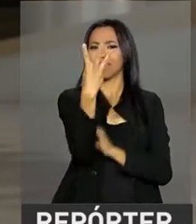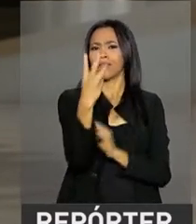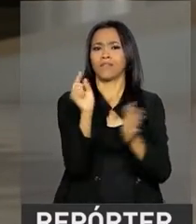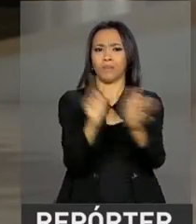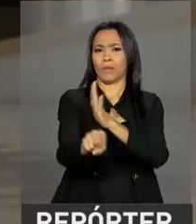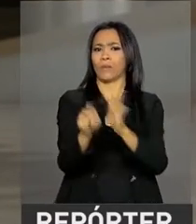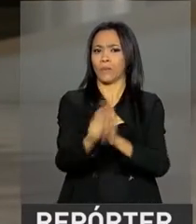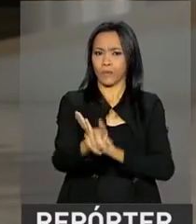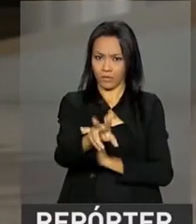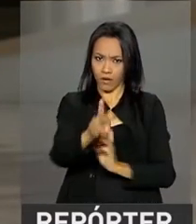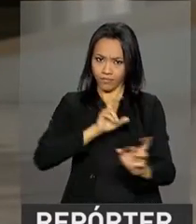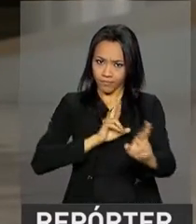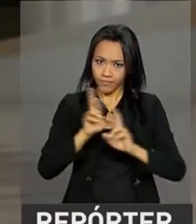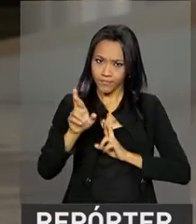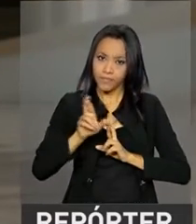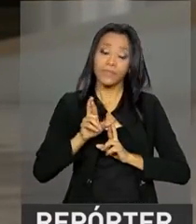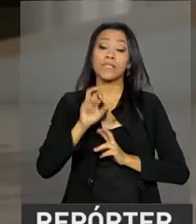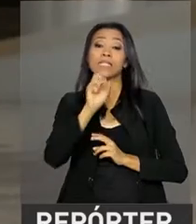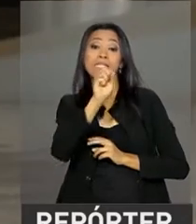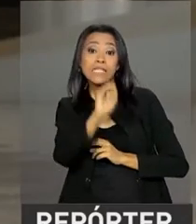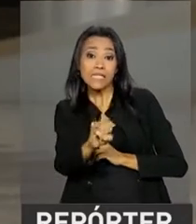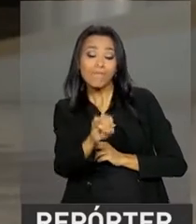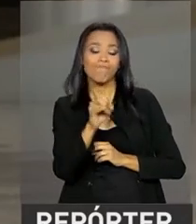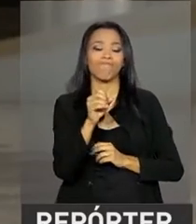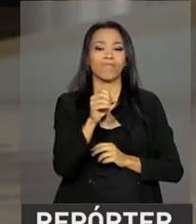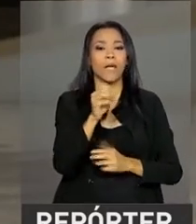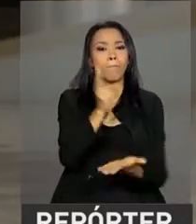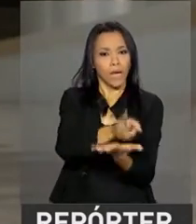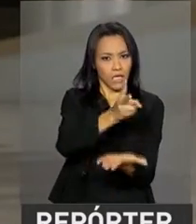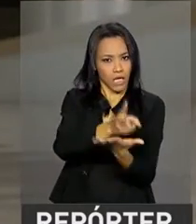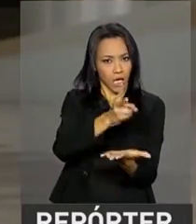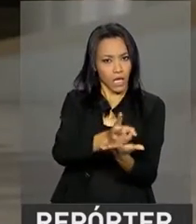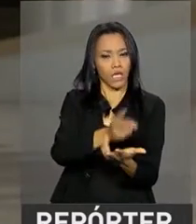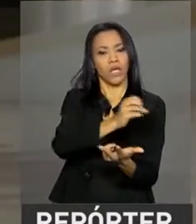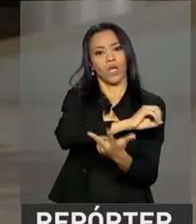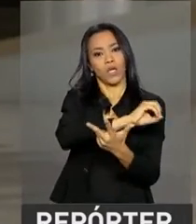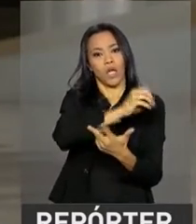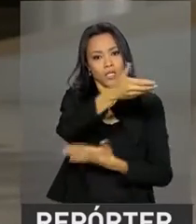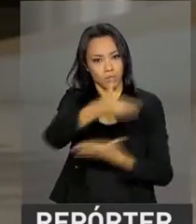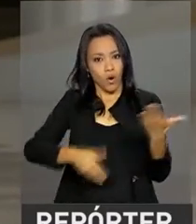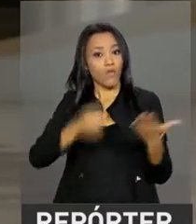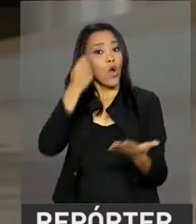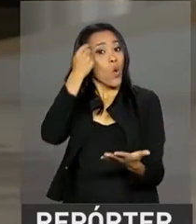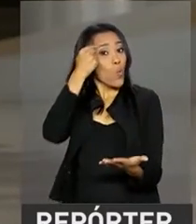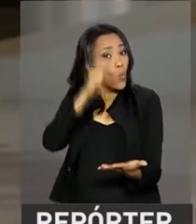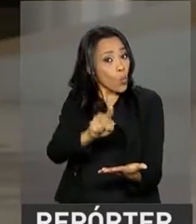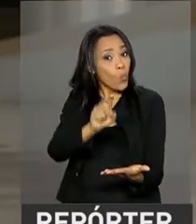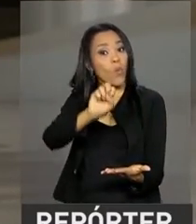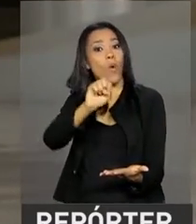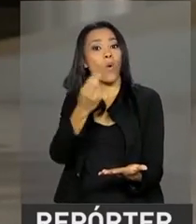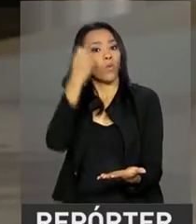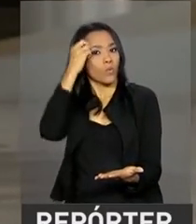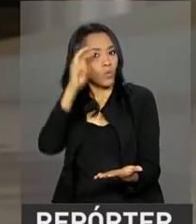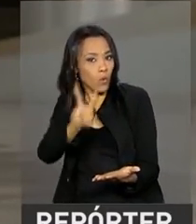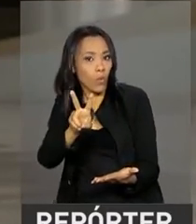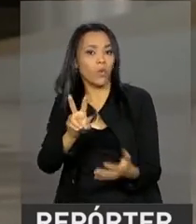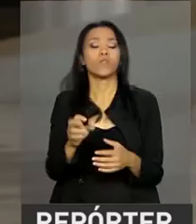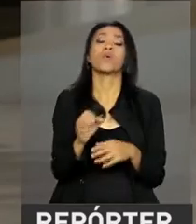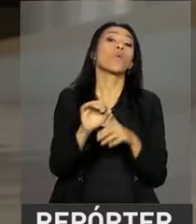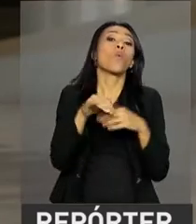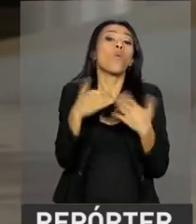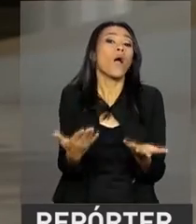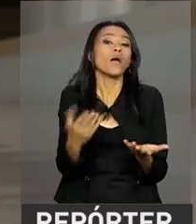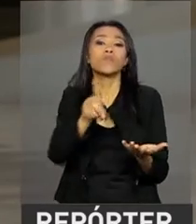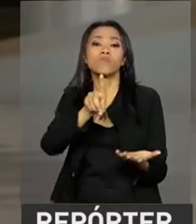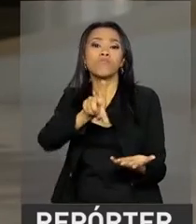serem respondidas: se o exame deve ser mantido em um ou dois dias, qual ou quais seriam esses dias